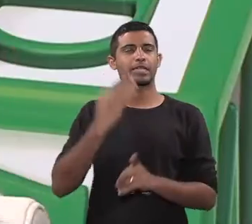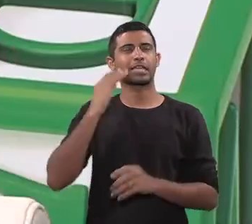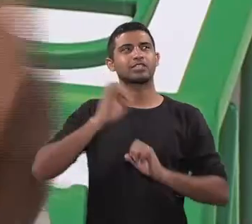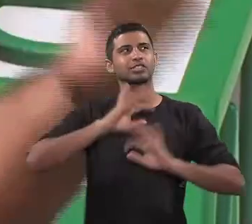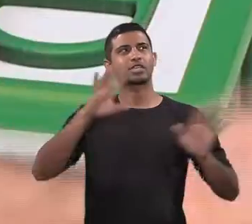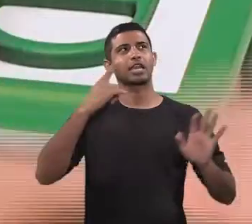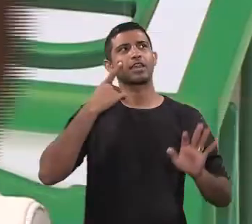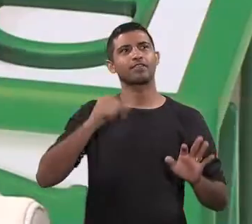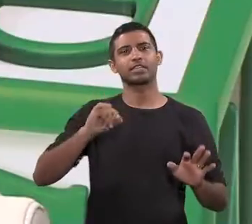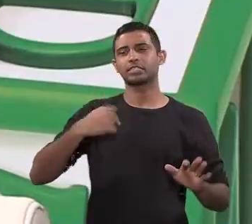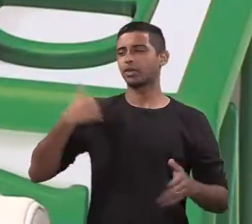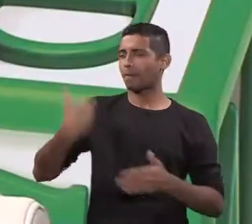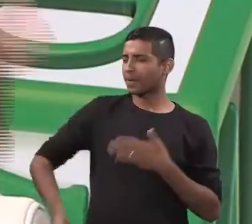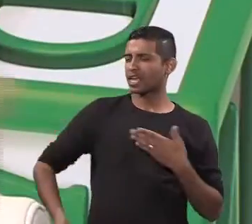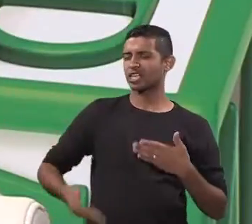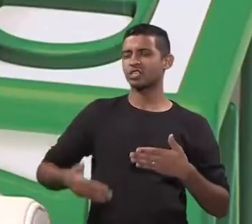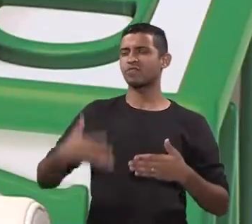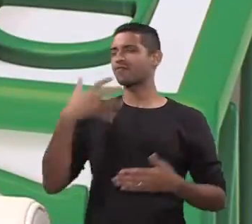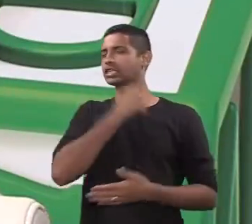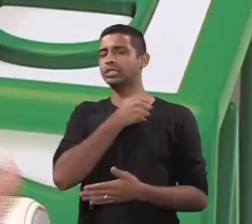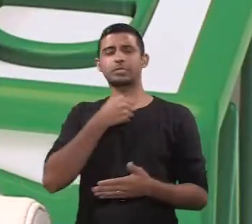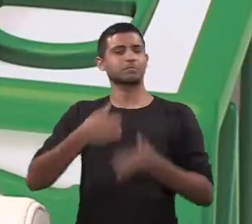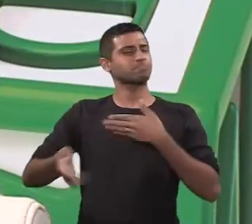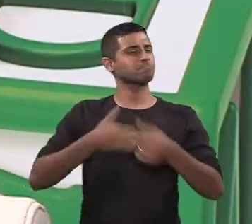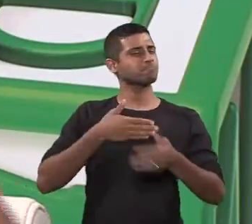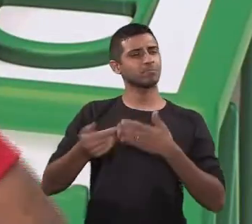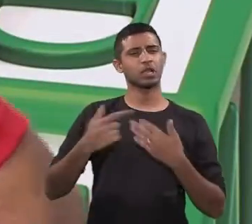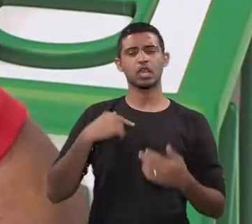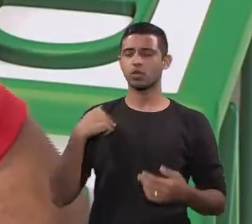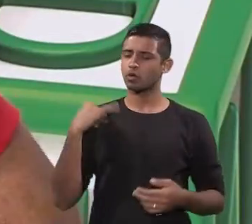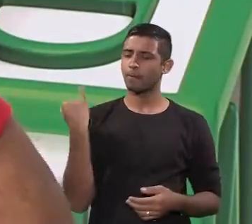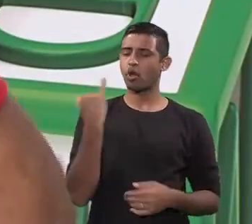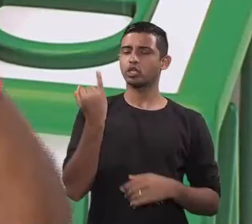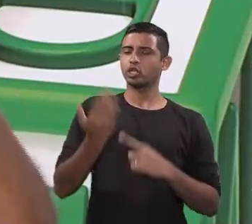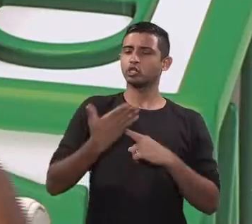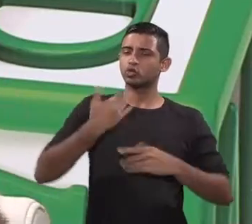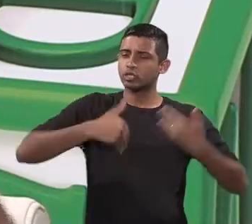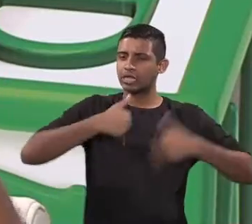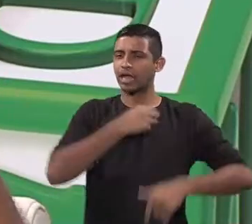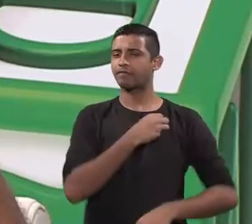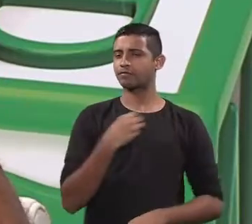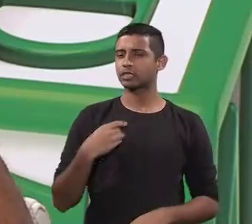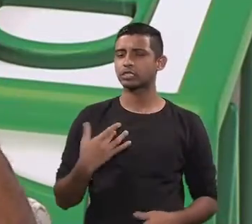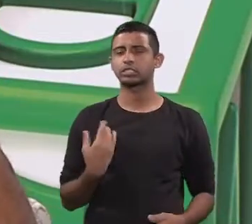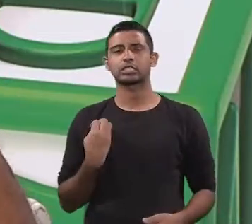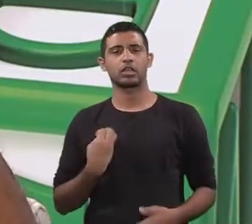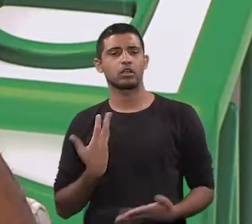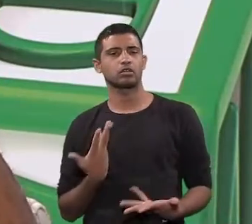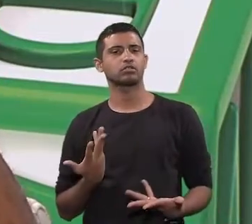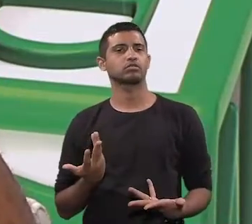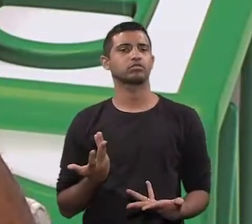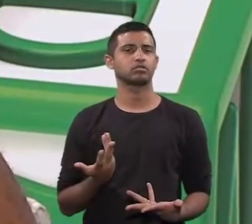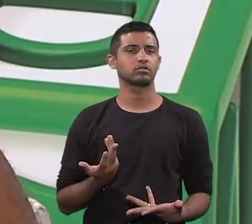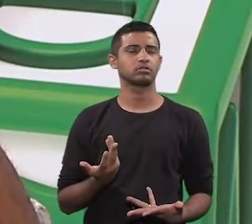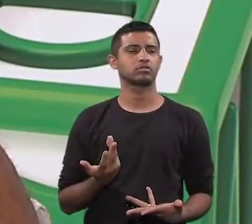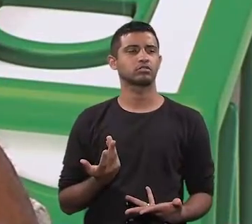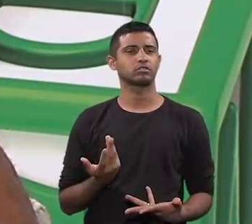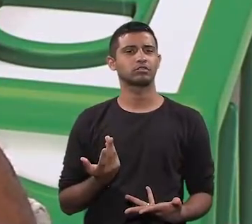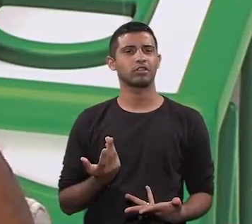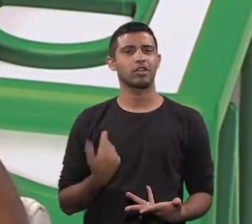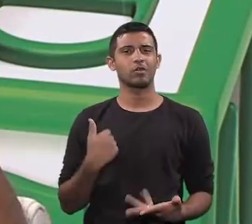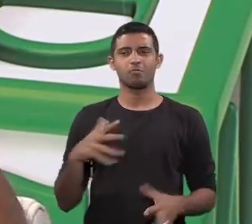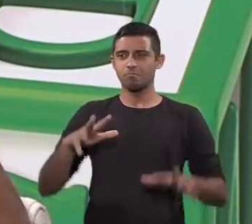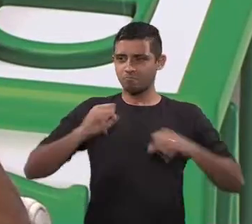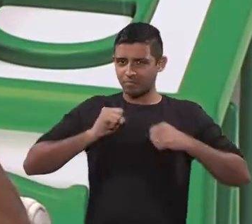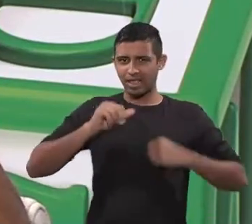bem esse momento de perda, de ganho que o esporte proporciona e você vai gerando nessa adrenalina, né,